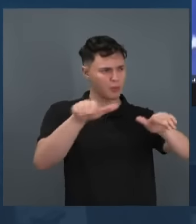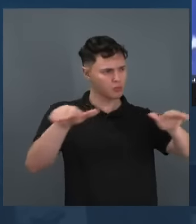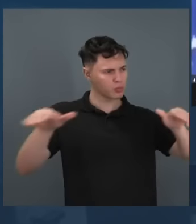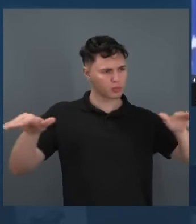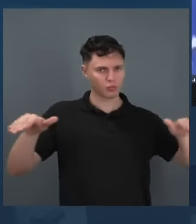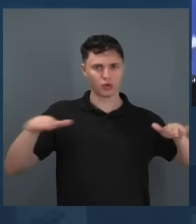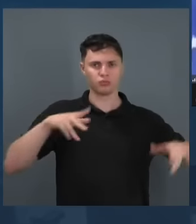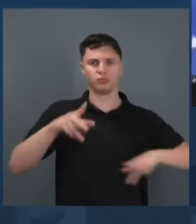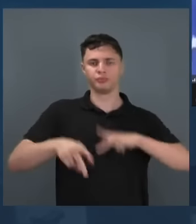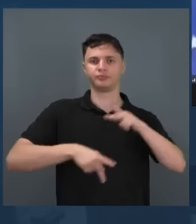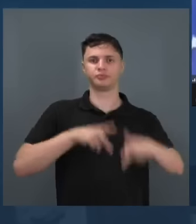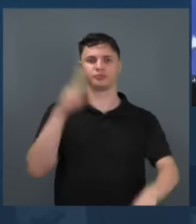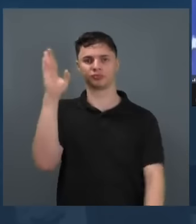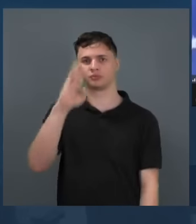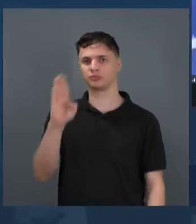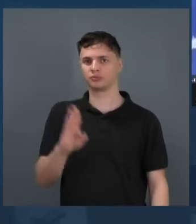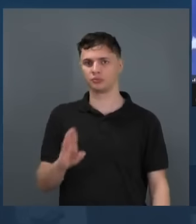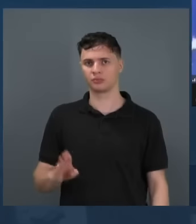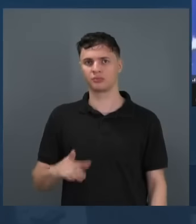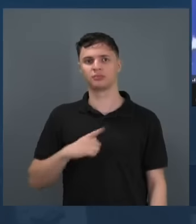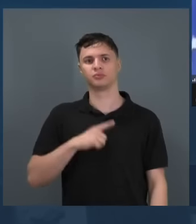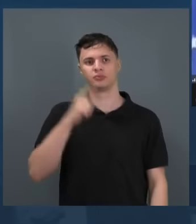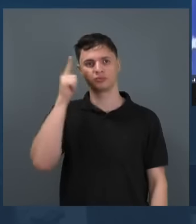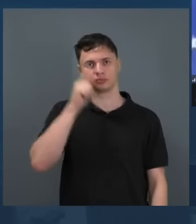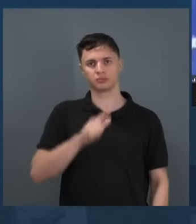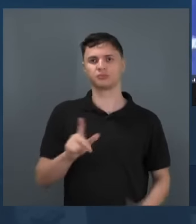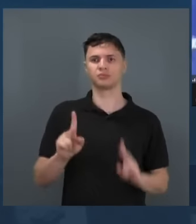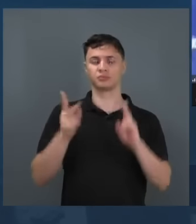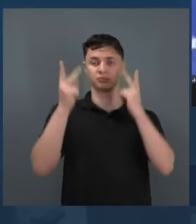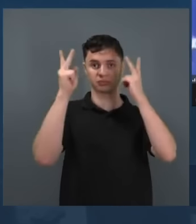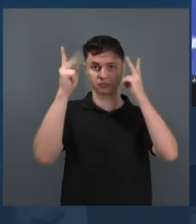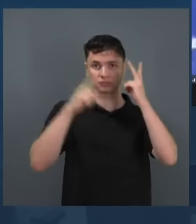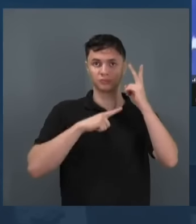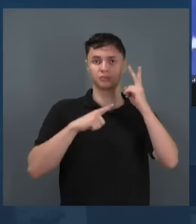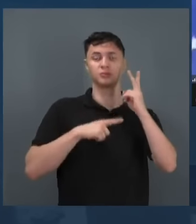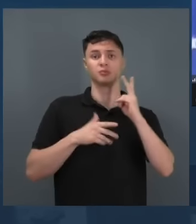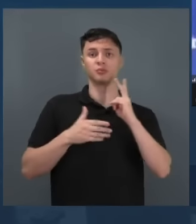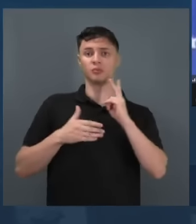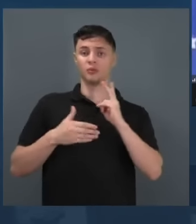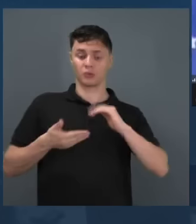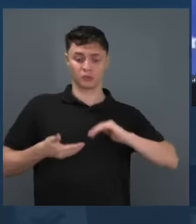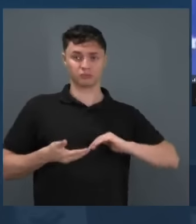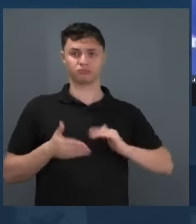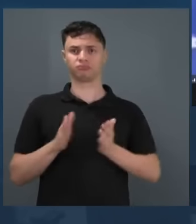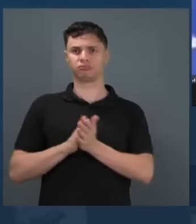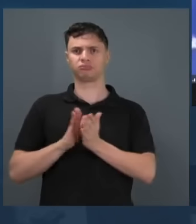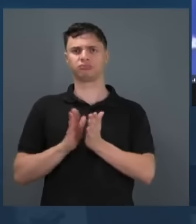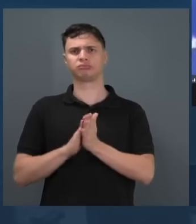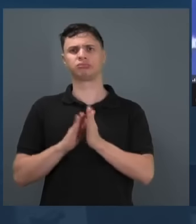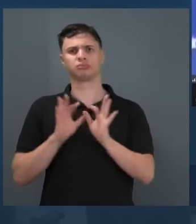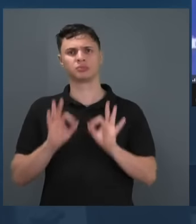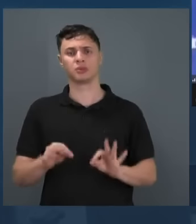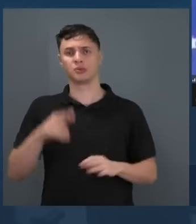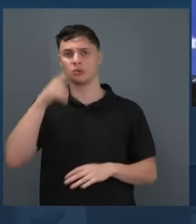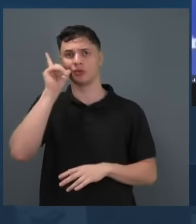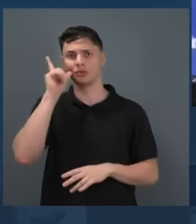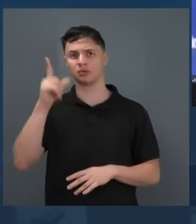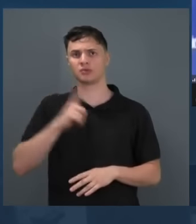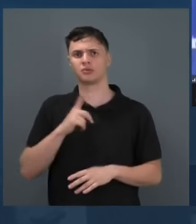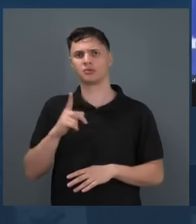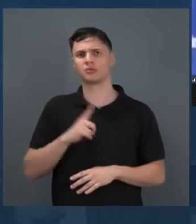mobilização do povo brasileiro se consegue grandes vitórias. O Congresso está de parabéns. Ontem foi uma